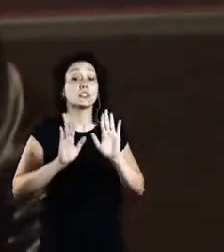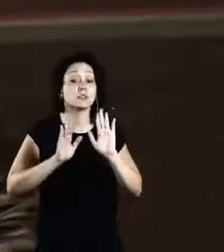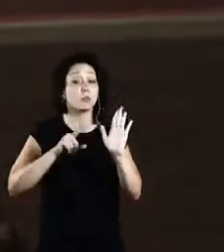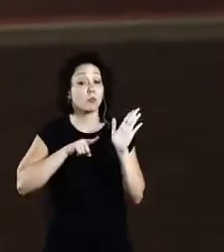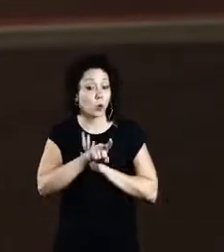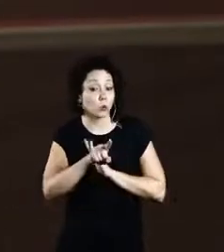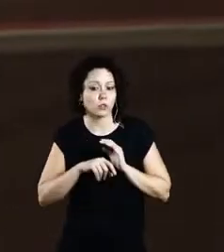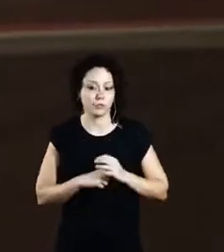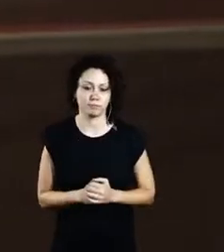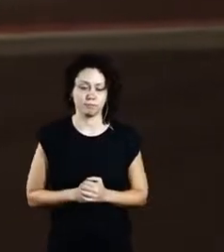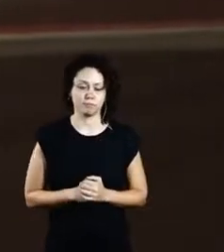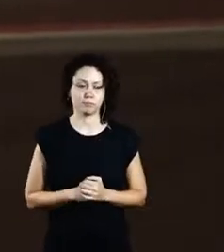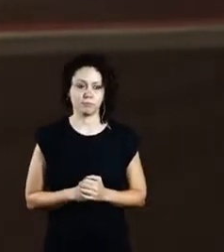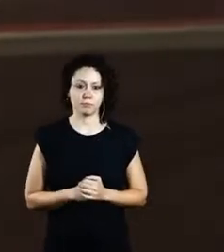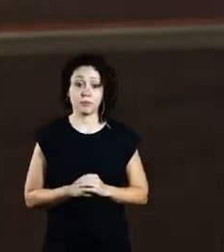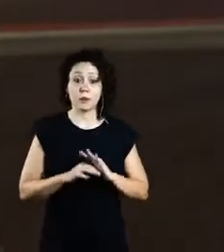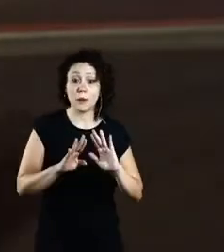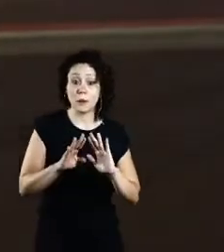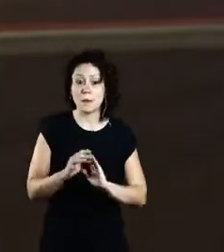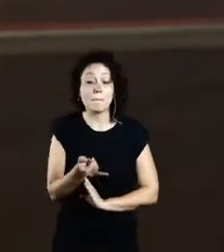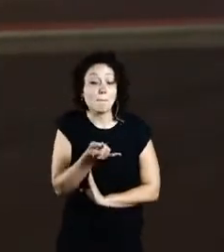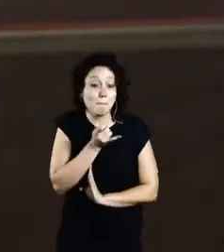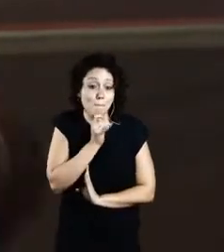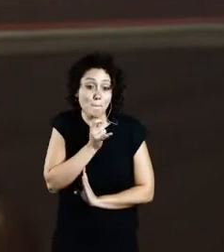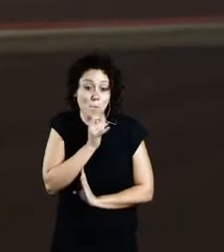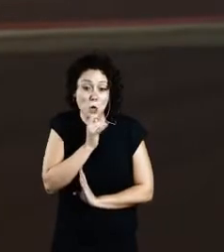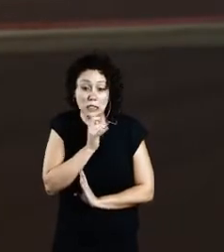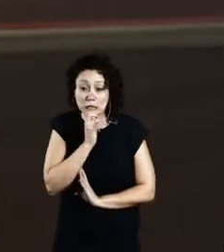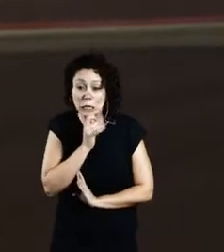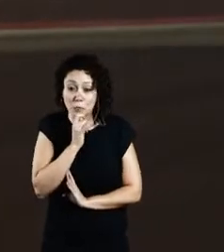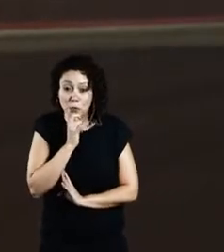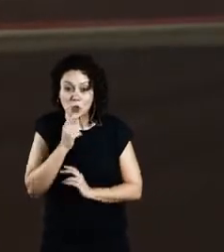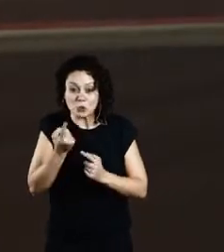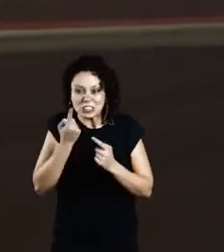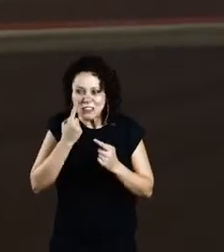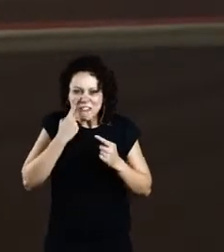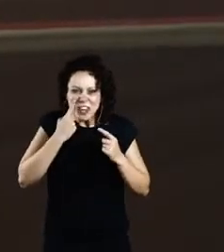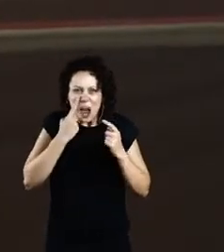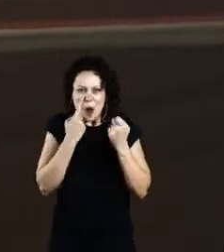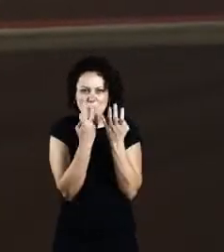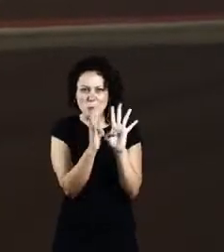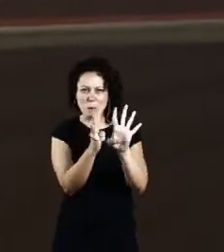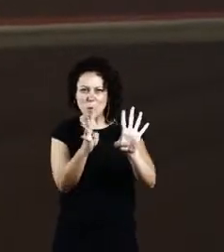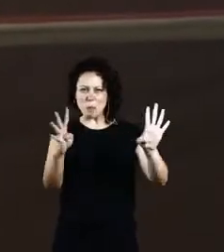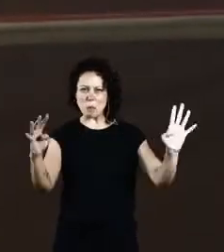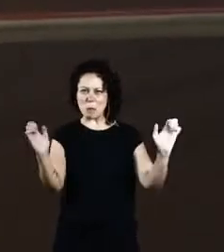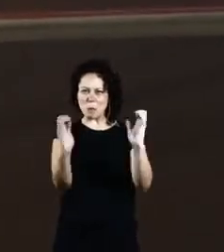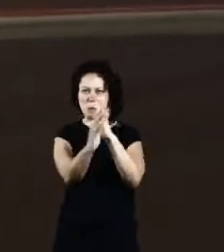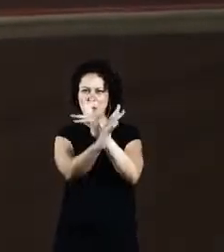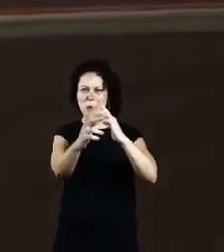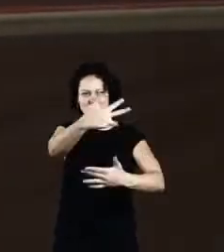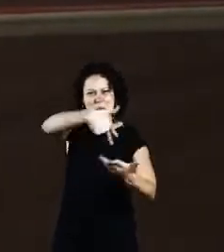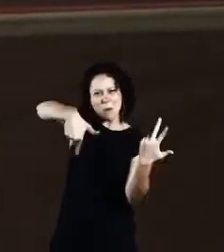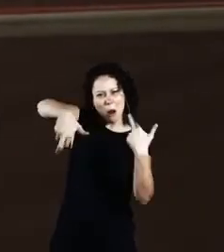noção, quando vocês viam, tipo assim, aquela multidão de gente, aquela negraiada dançando,